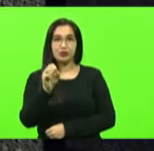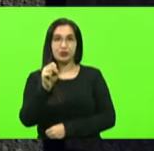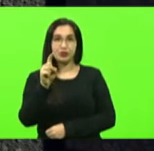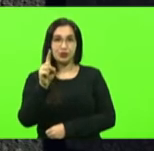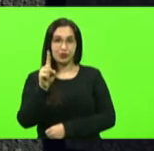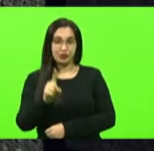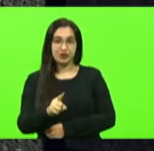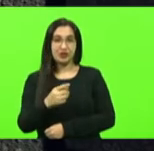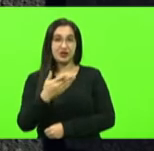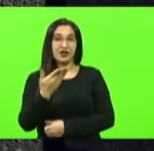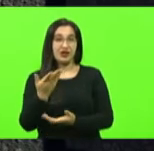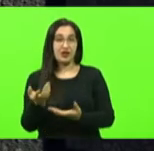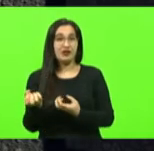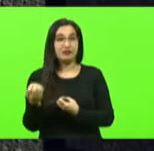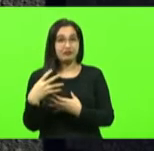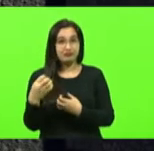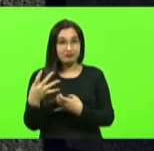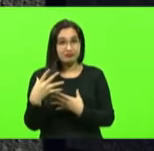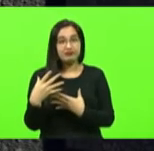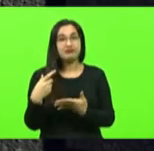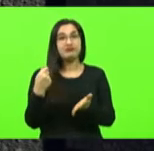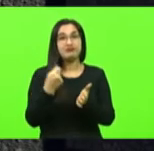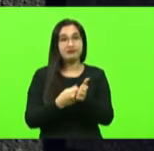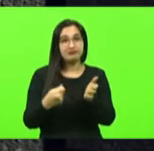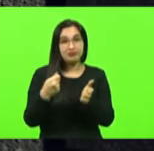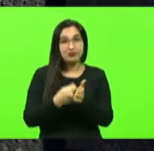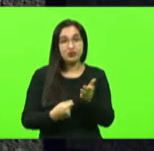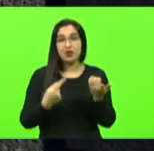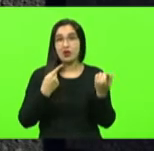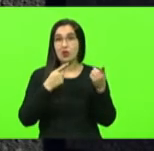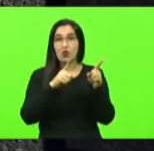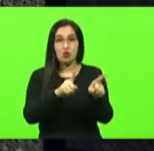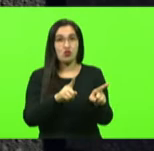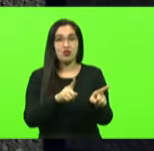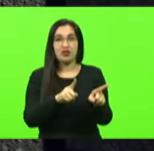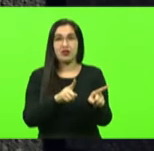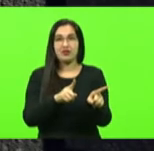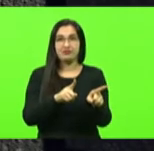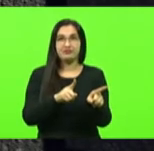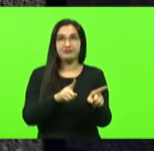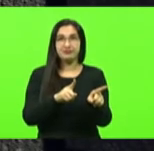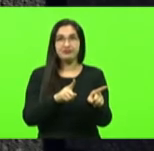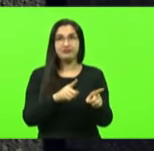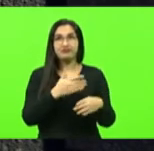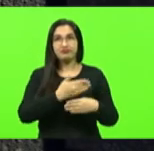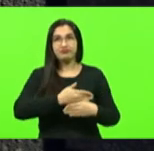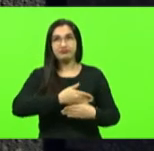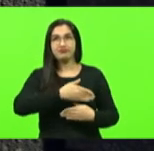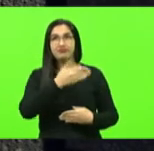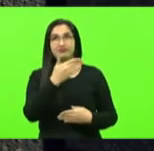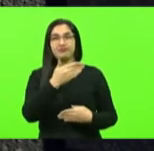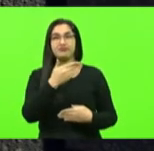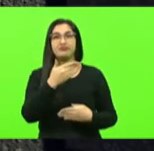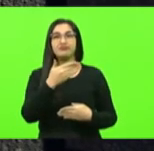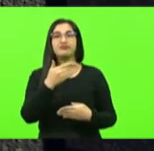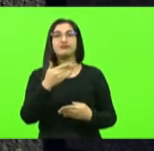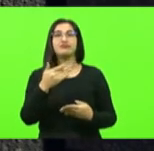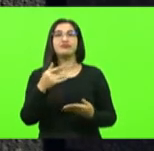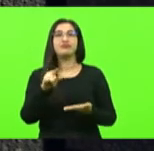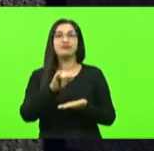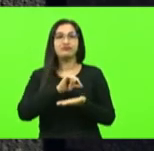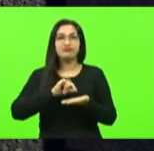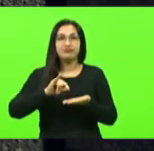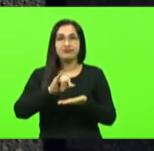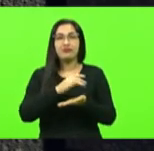nos ensinou a lutar contra a paragem do grande capital, organizar o